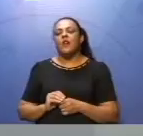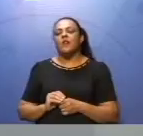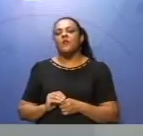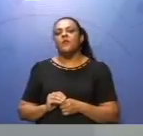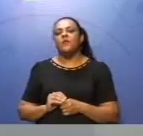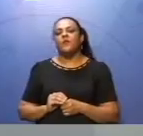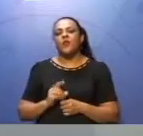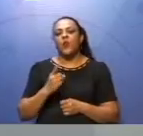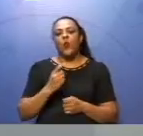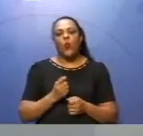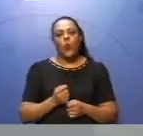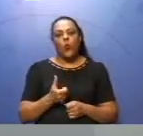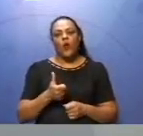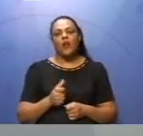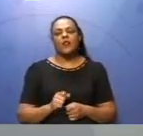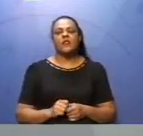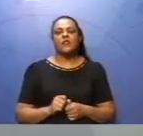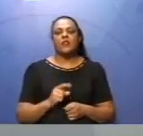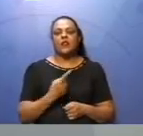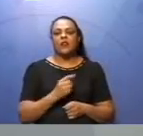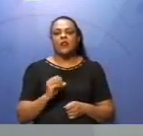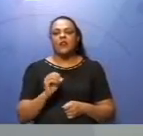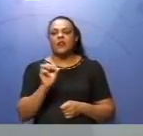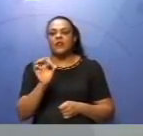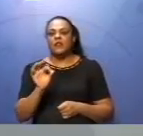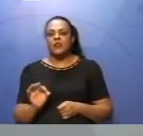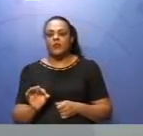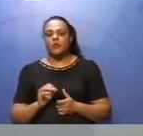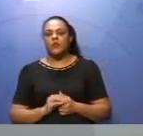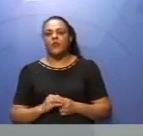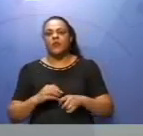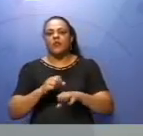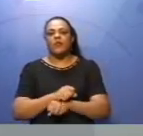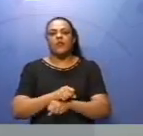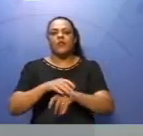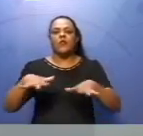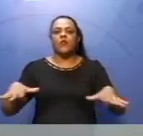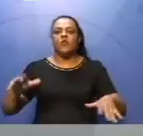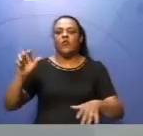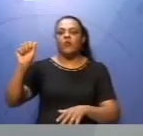caso de uma transmissão pelo vírus pelo ar.